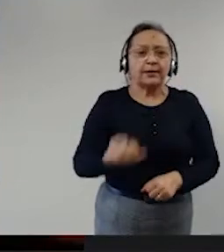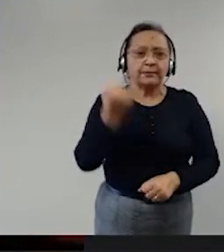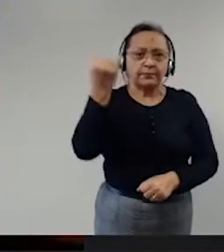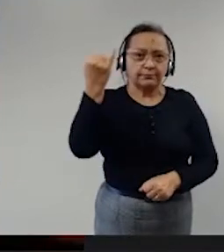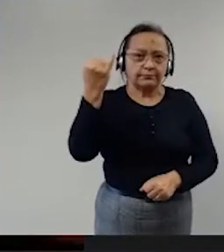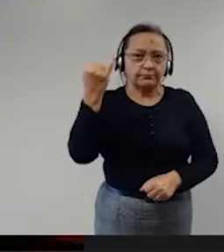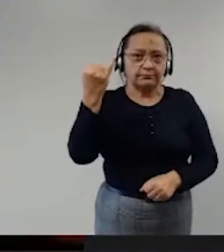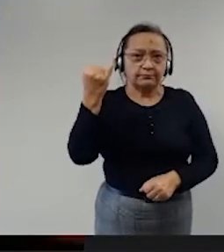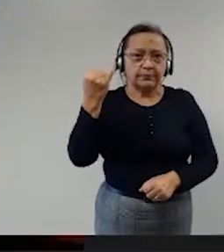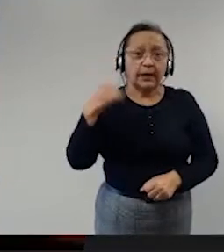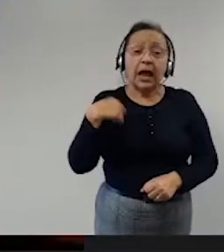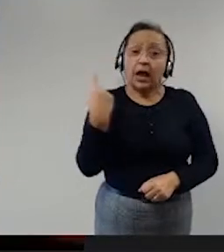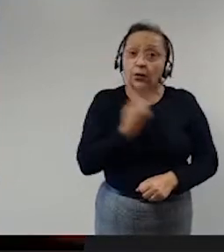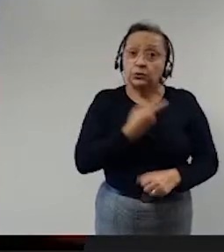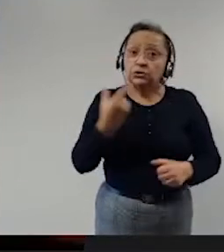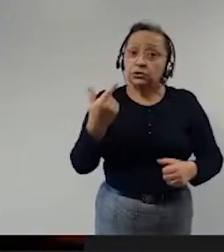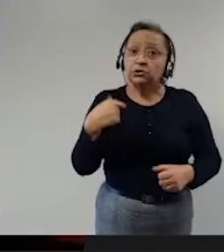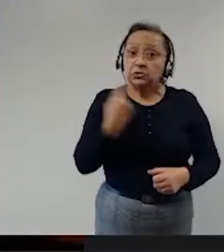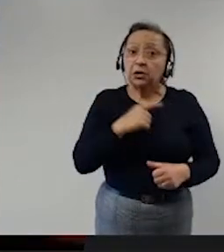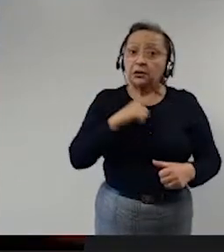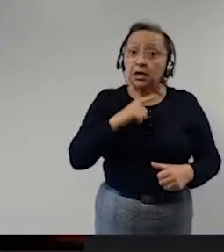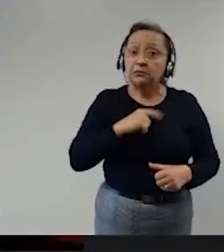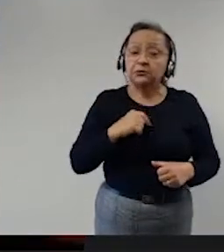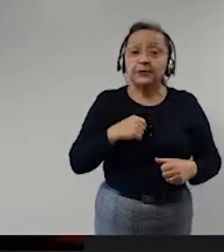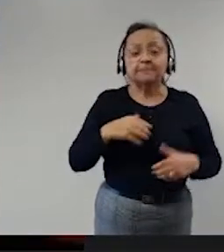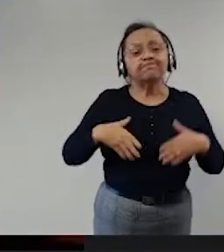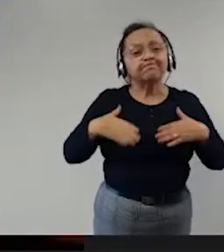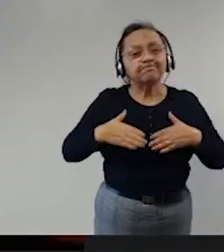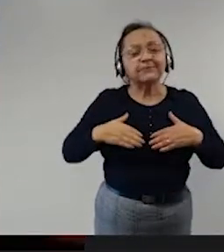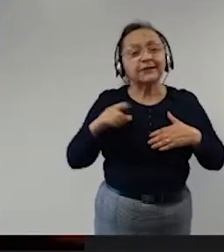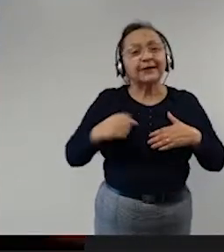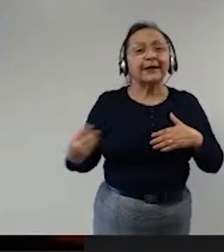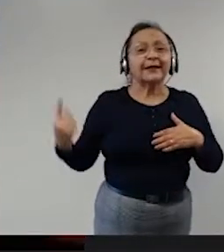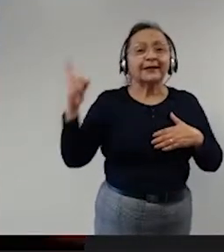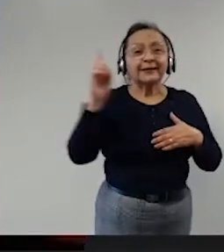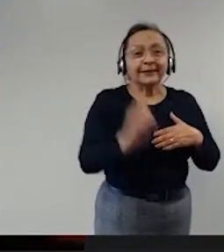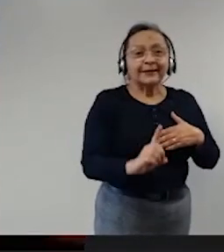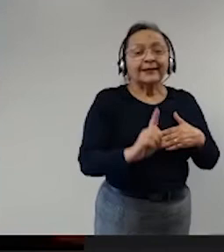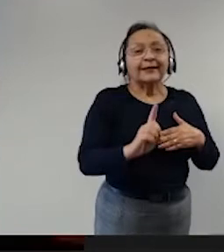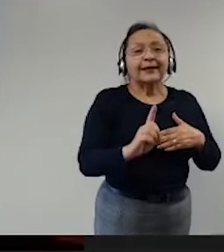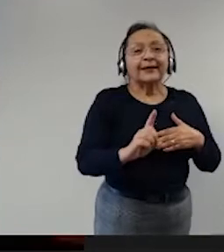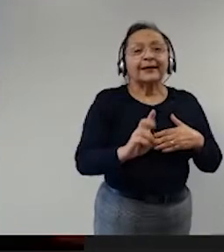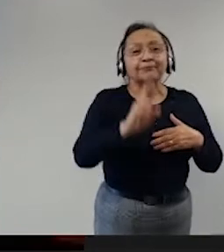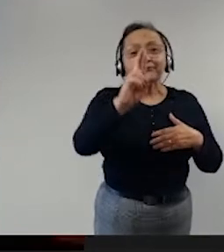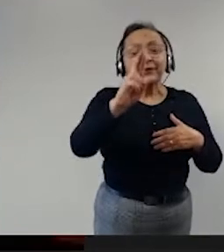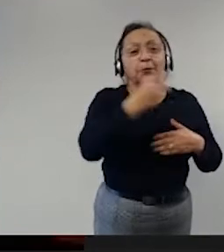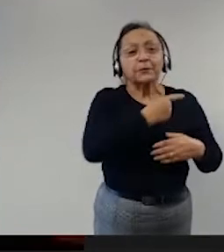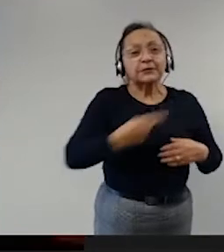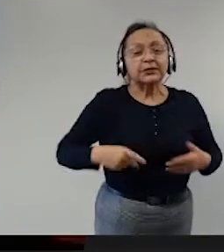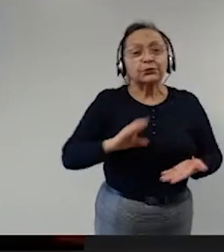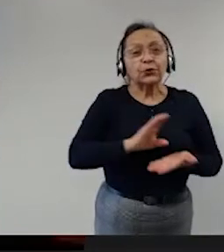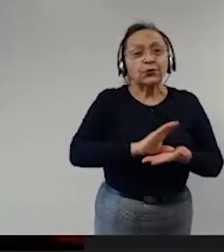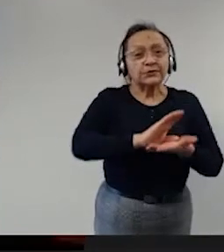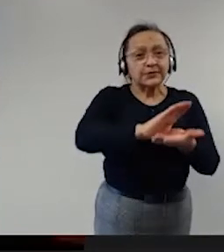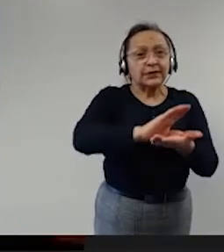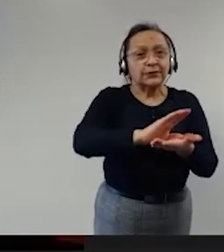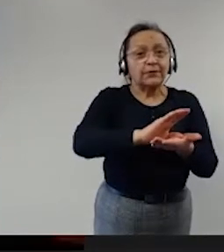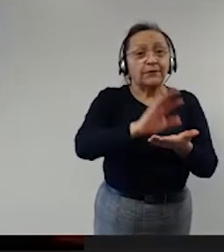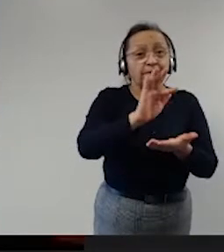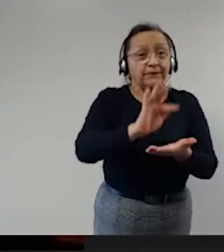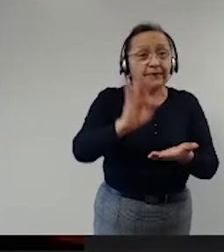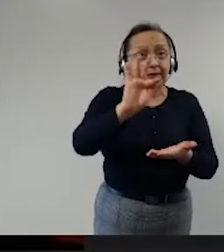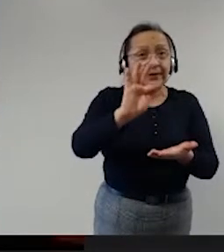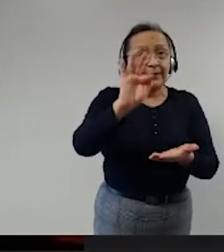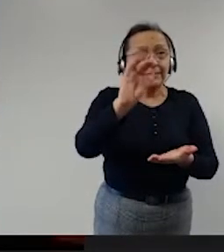Nós temos hoje a felicidade de ter à frente do Conselho Federal da Ordem um advogado da estatura do Felipe. O Felipe